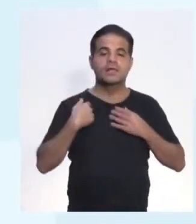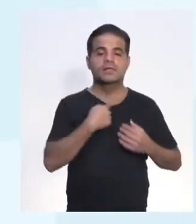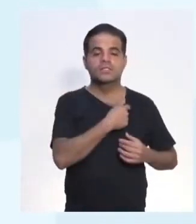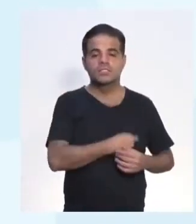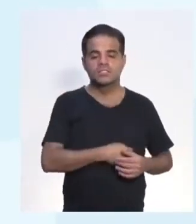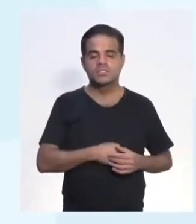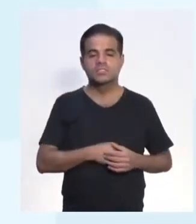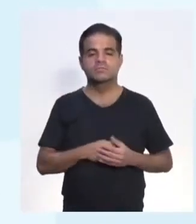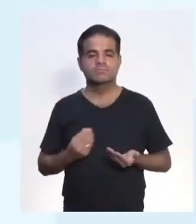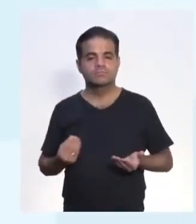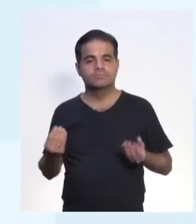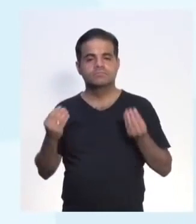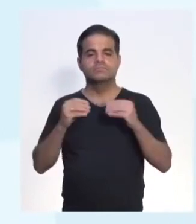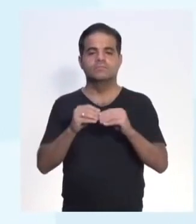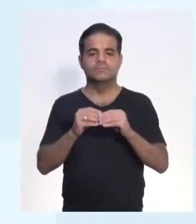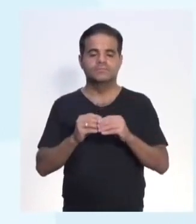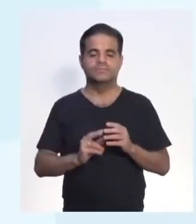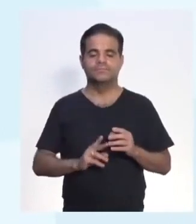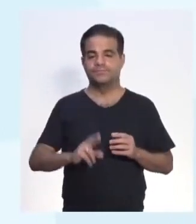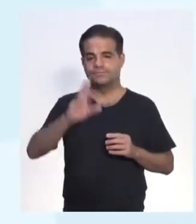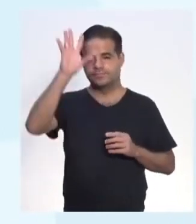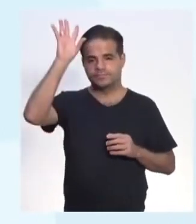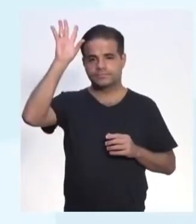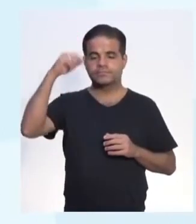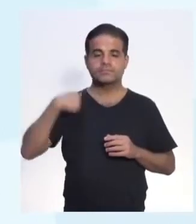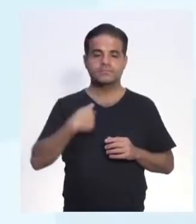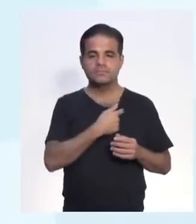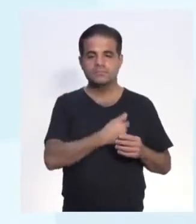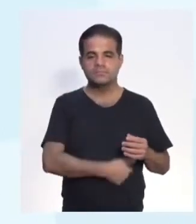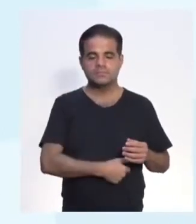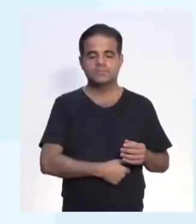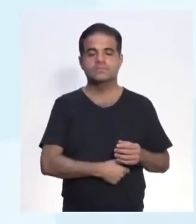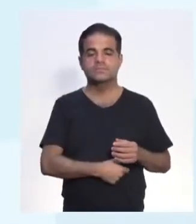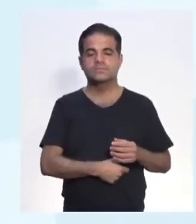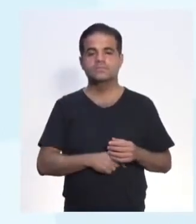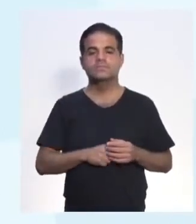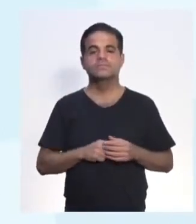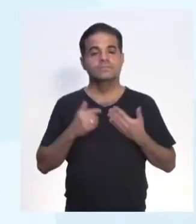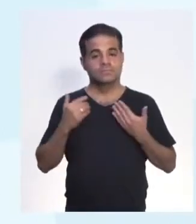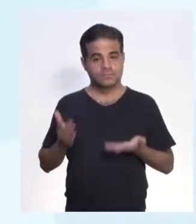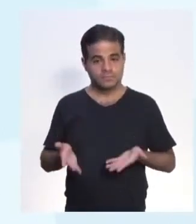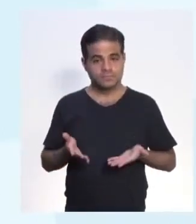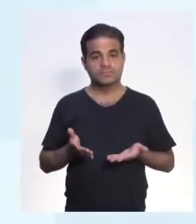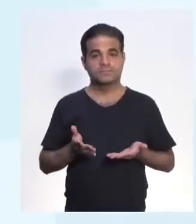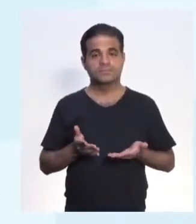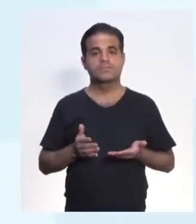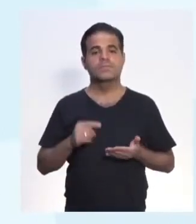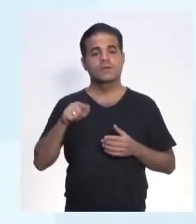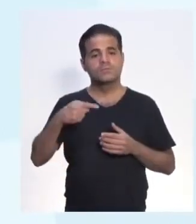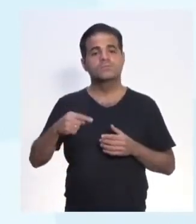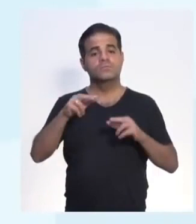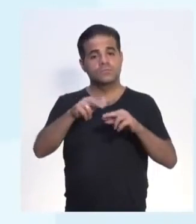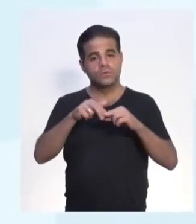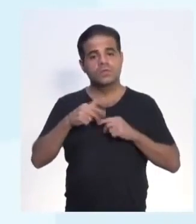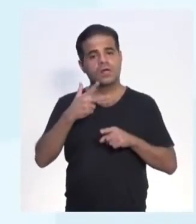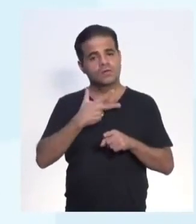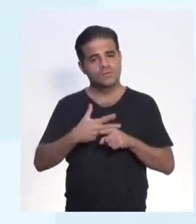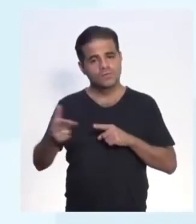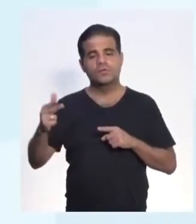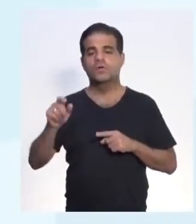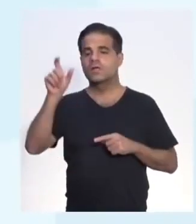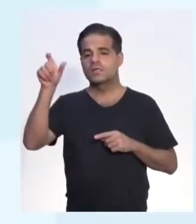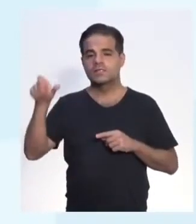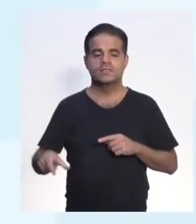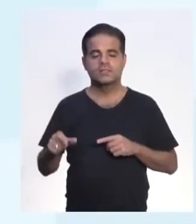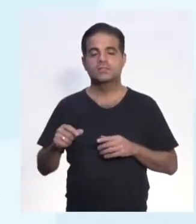a instauração da República Popular da China por Mao Tse-tung foi decorrência da vitória